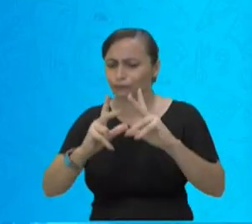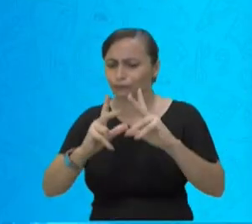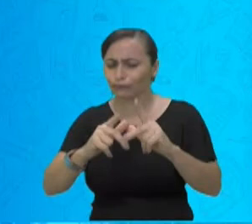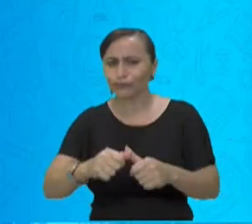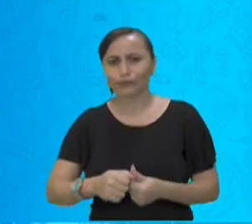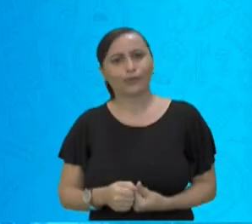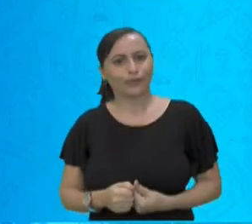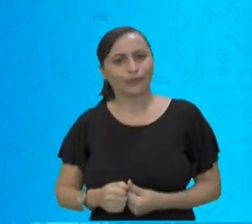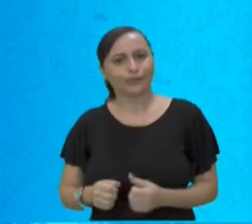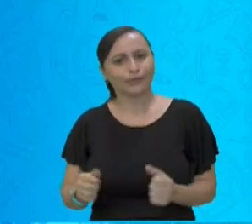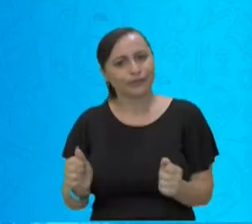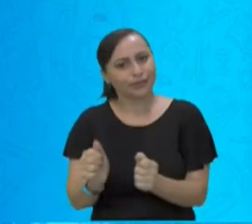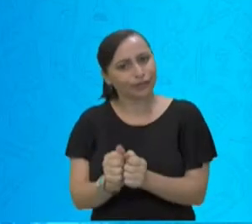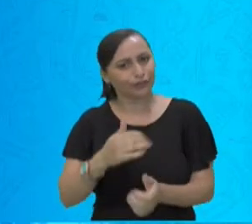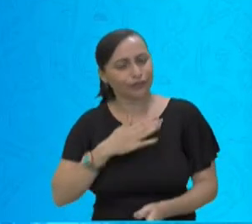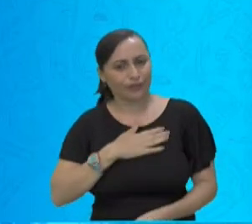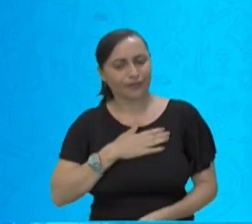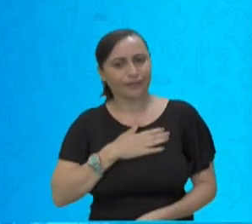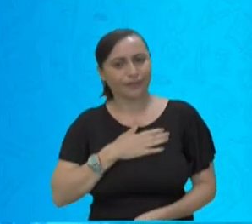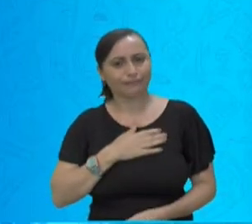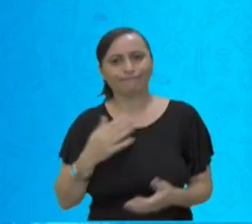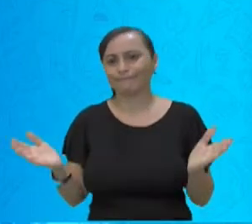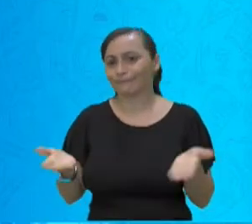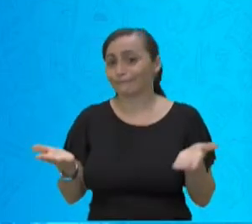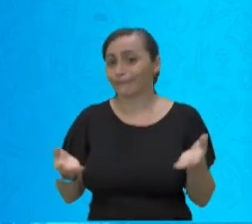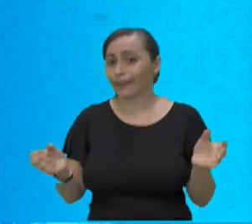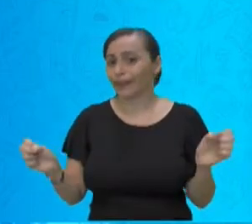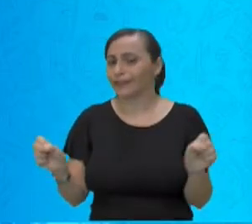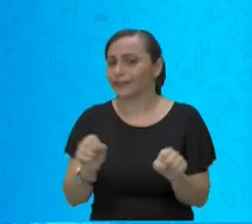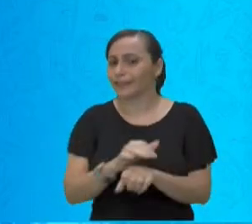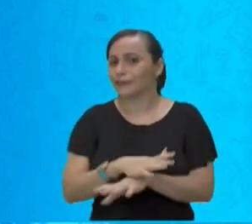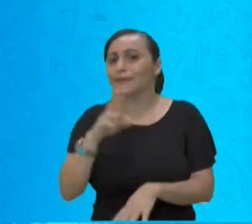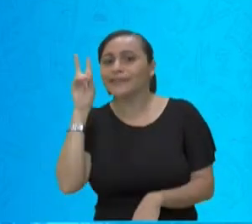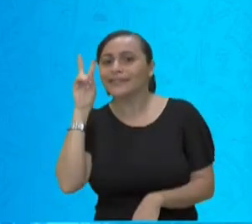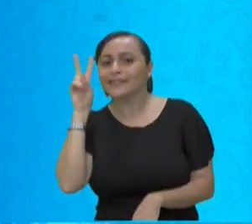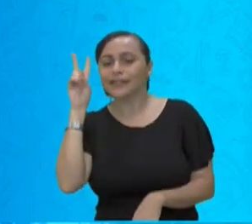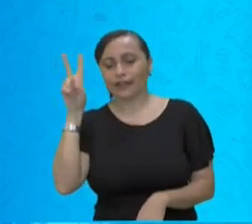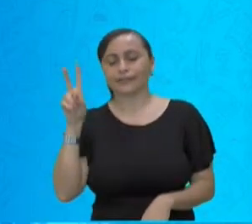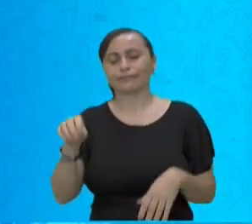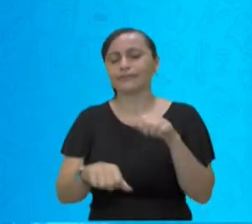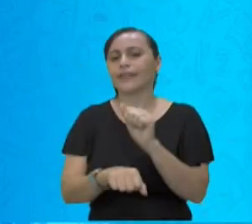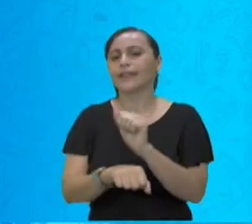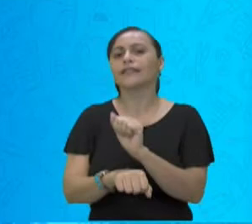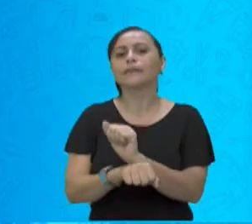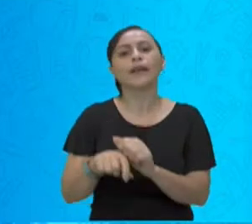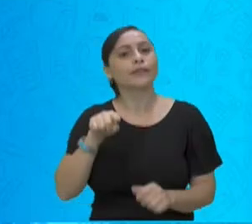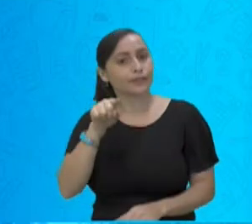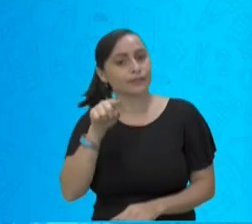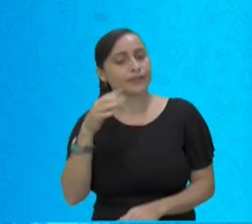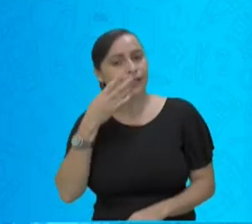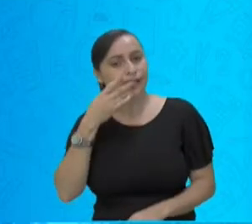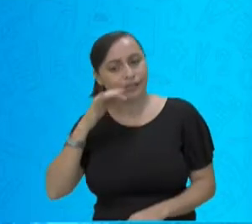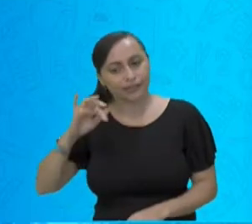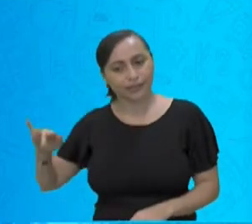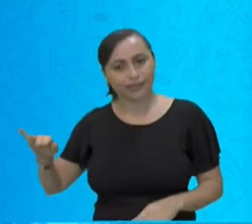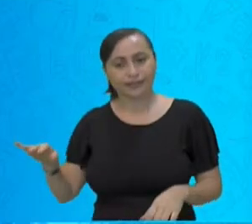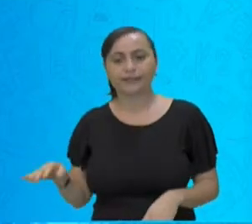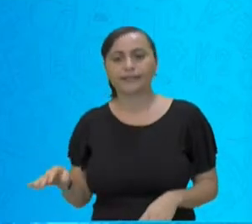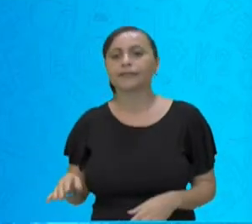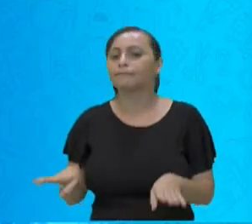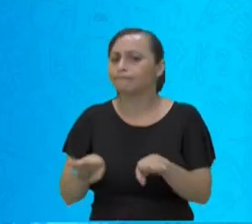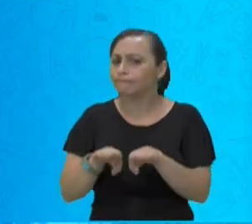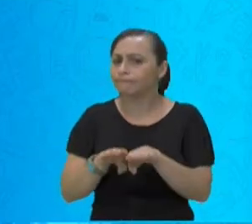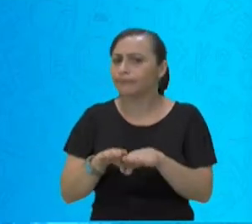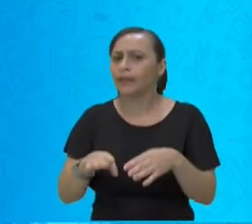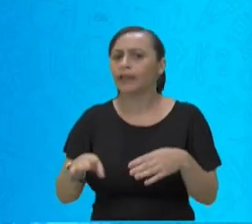Aqui termina a nossa história eu espero que vocês criança também consigo organizar suas emoções